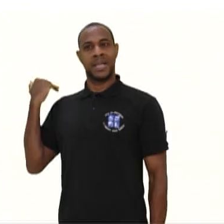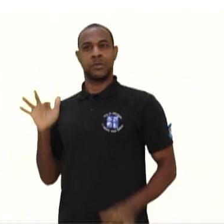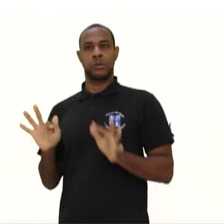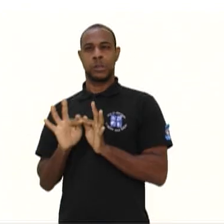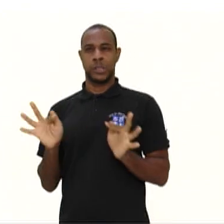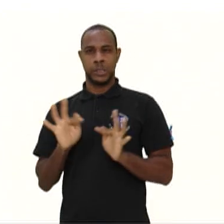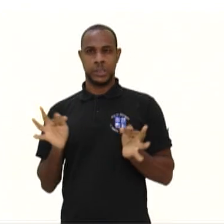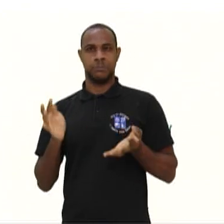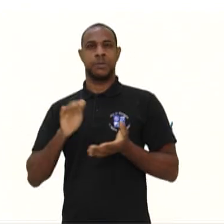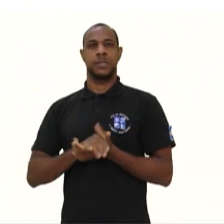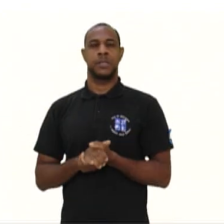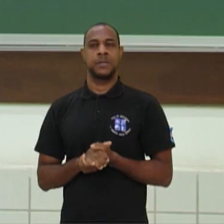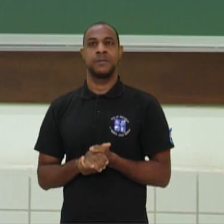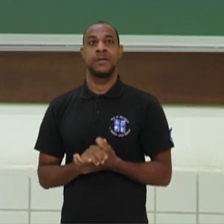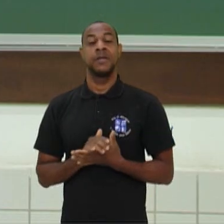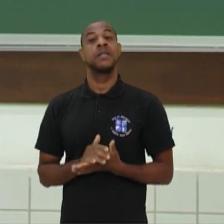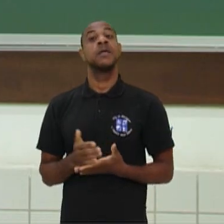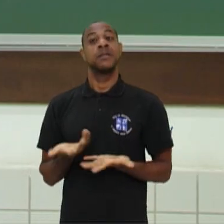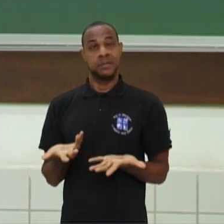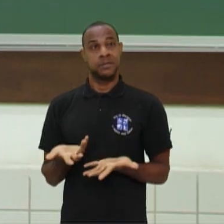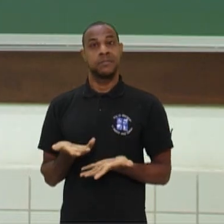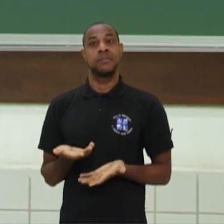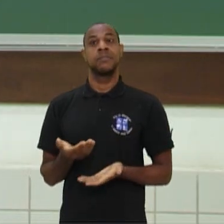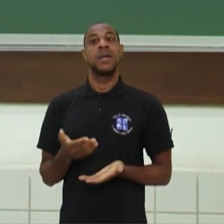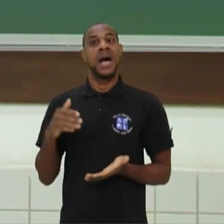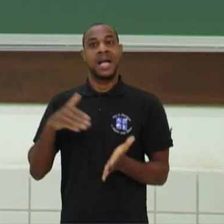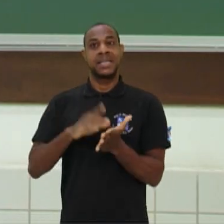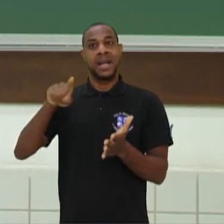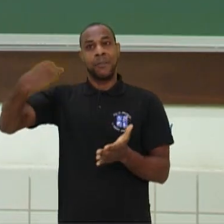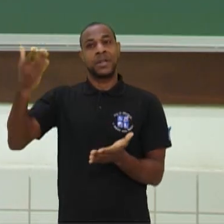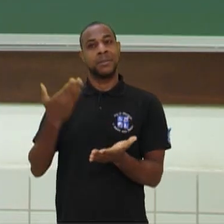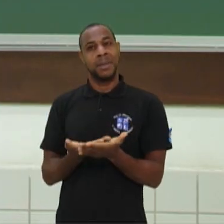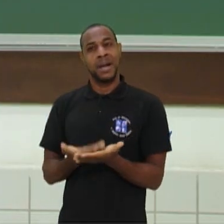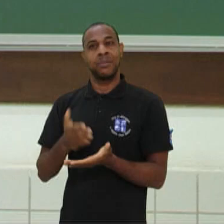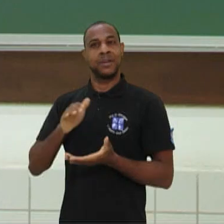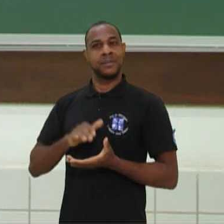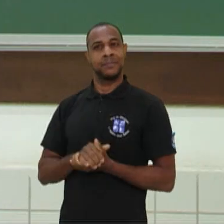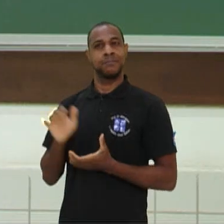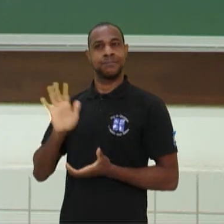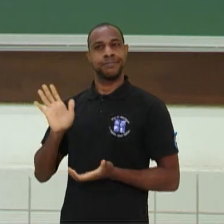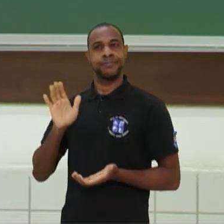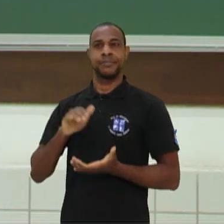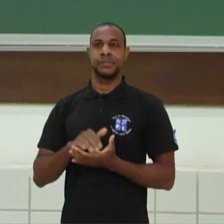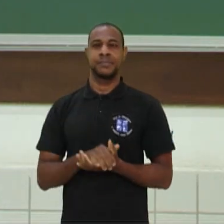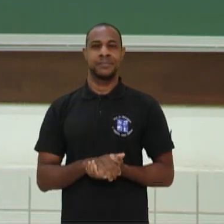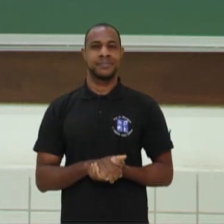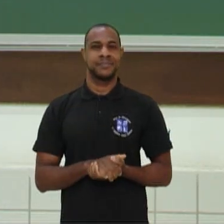simples. Eu fico por aqui. Stay home, thanks a lot and see you there.